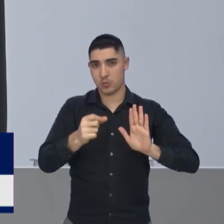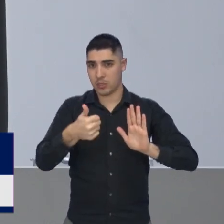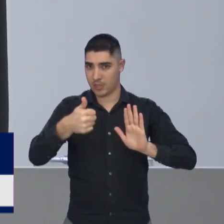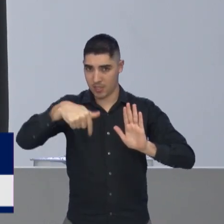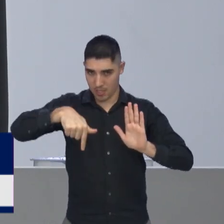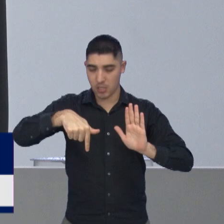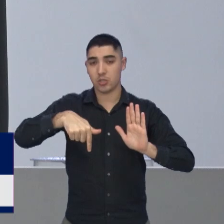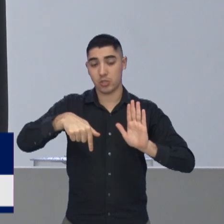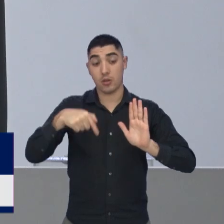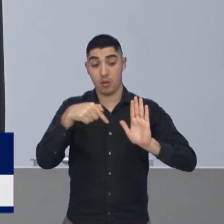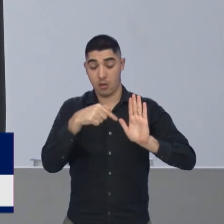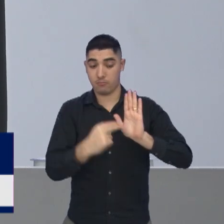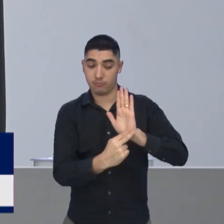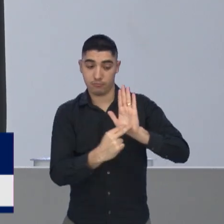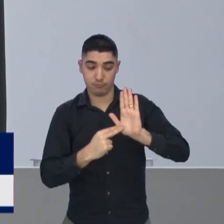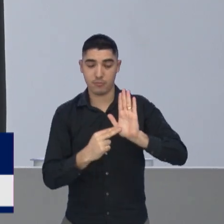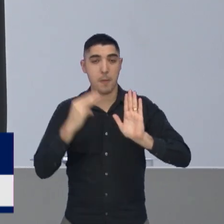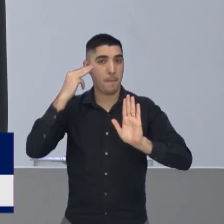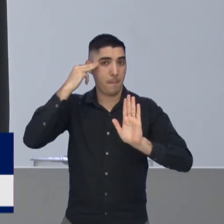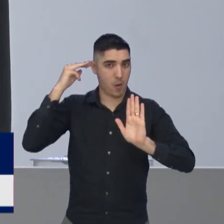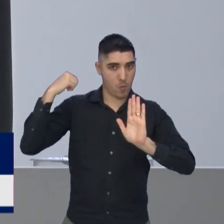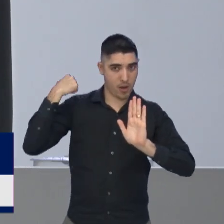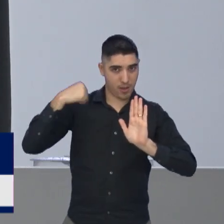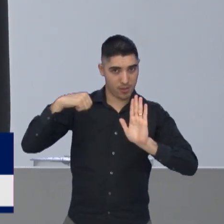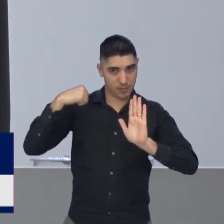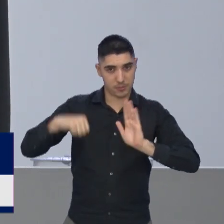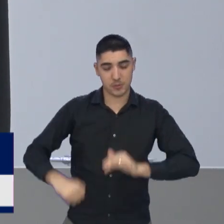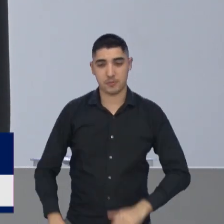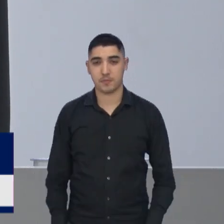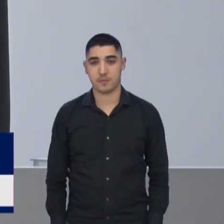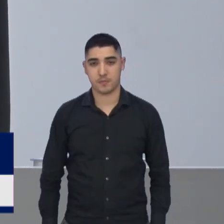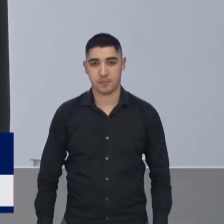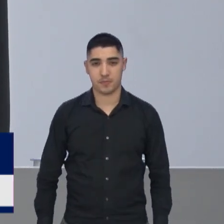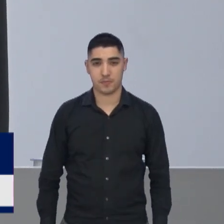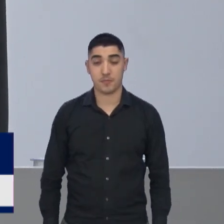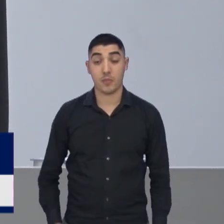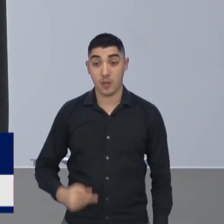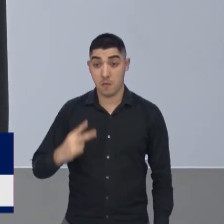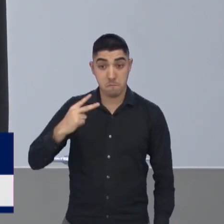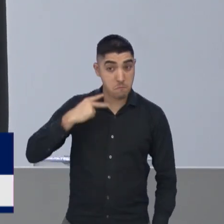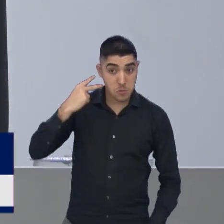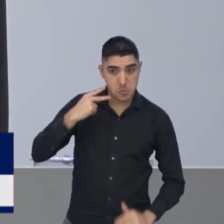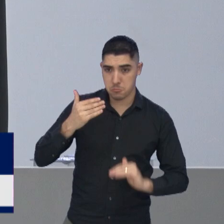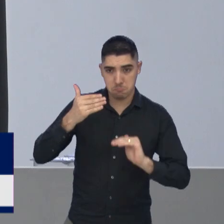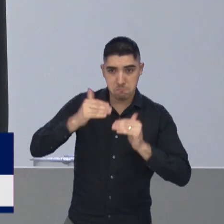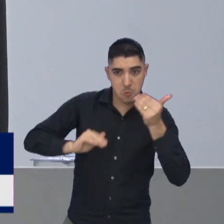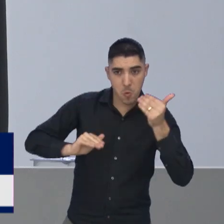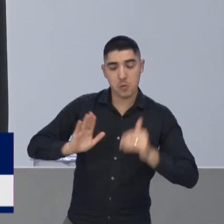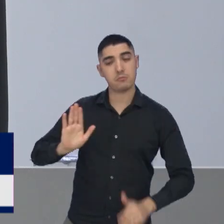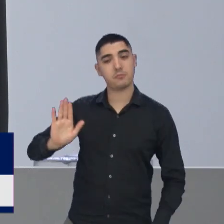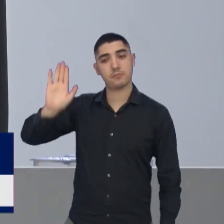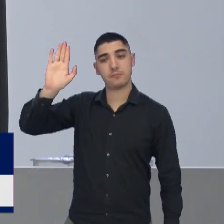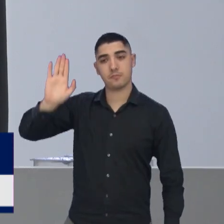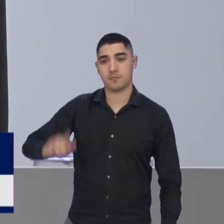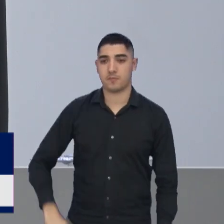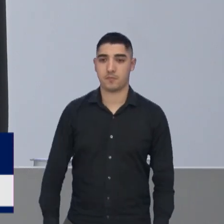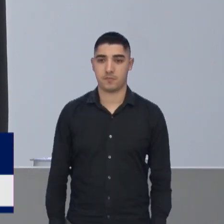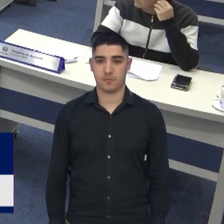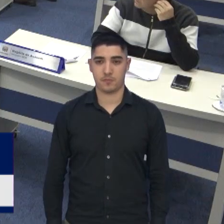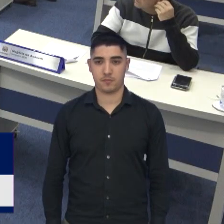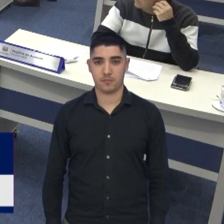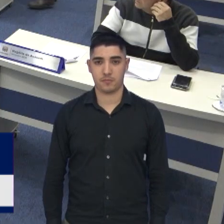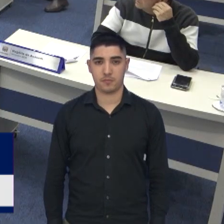126/2017, autoria do vereador Marcão da Academia. Vereadores favoráveis permaneçam como estão, os contrários que se